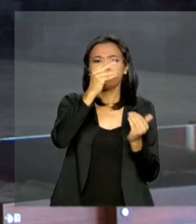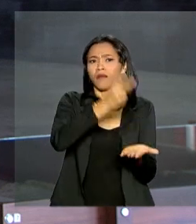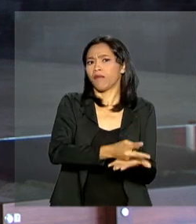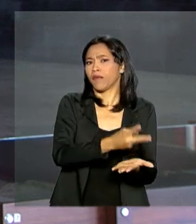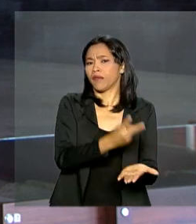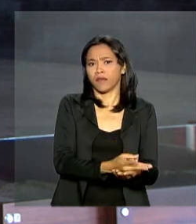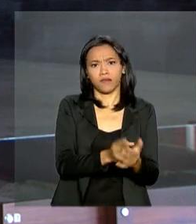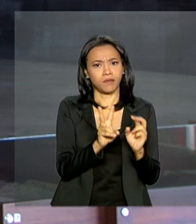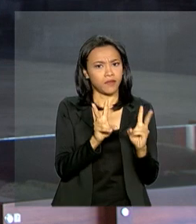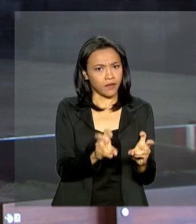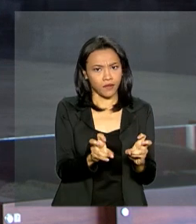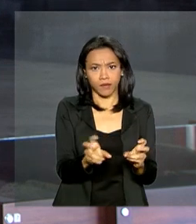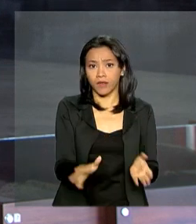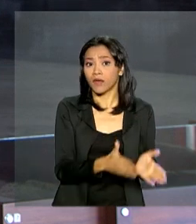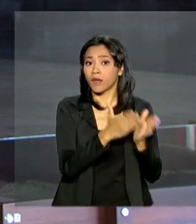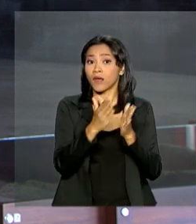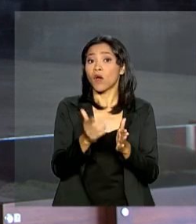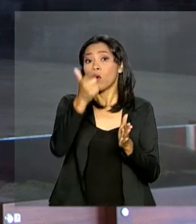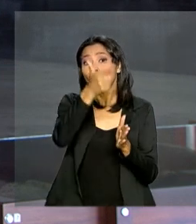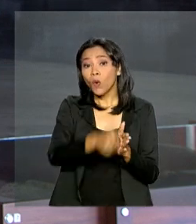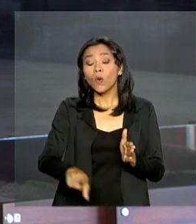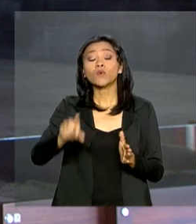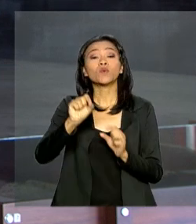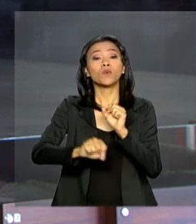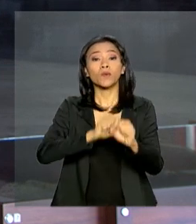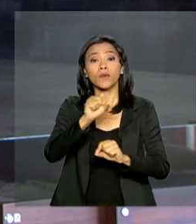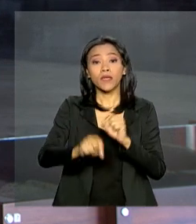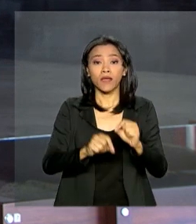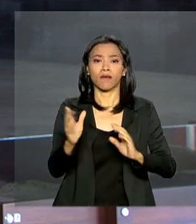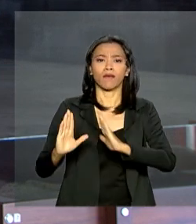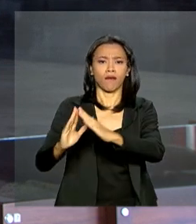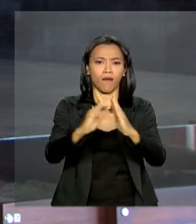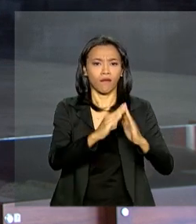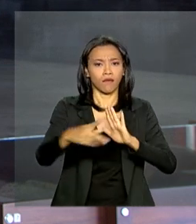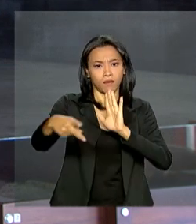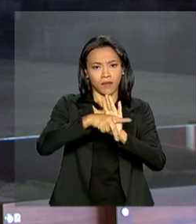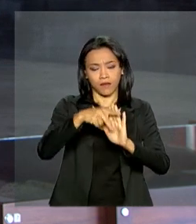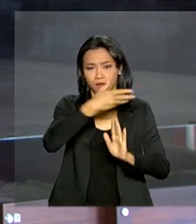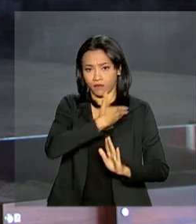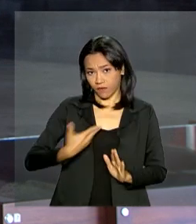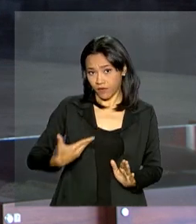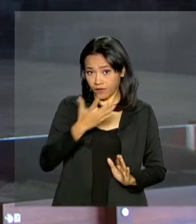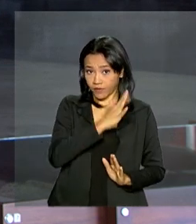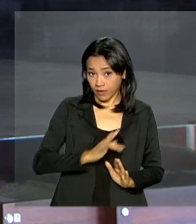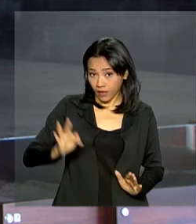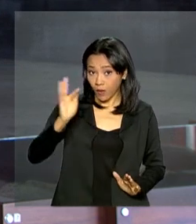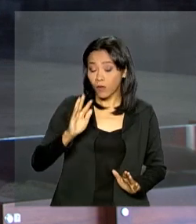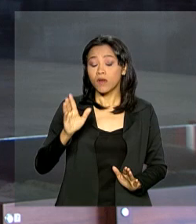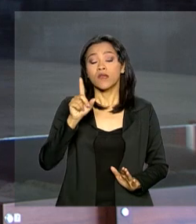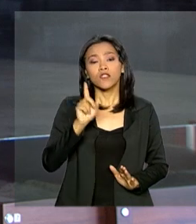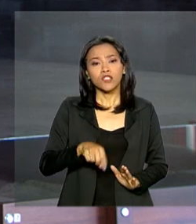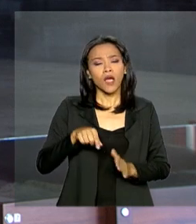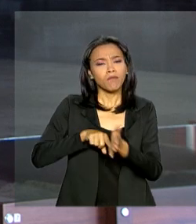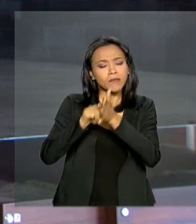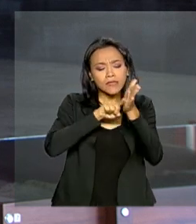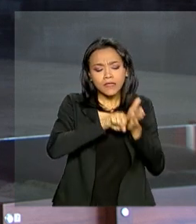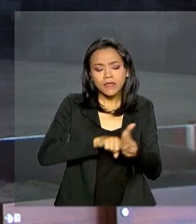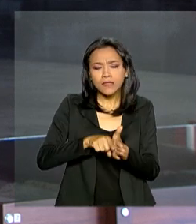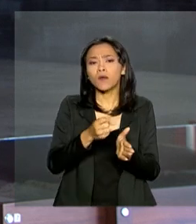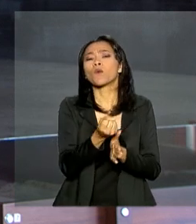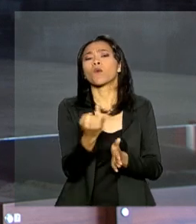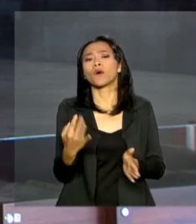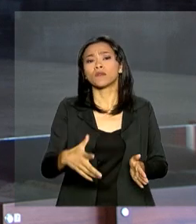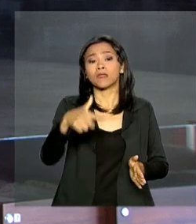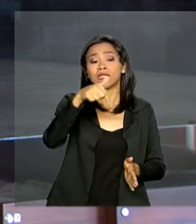assuntos outro foi nos Imóveis da união De acordo com o primeiro estudo são pelo menos 700.000